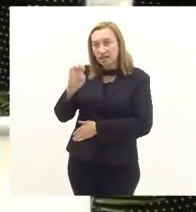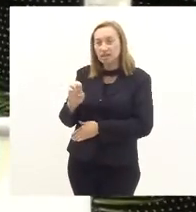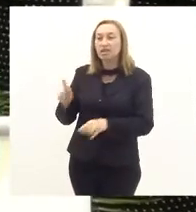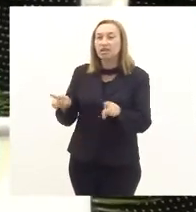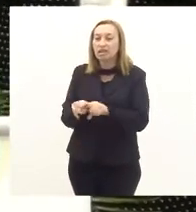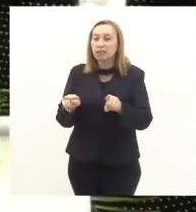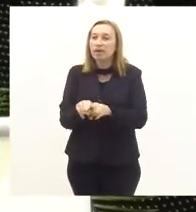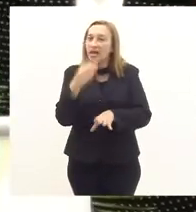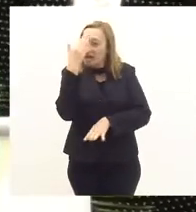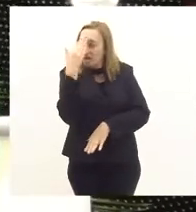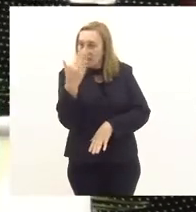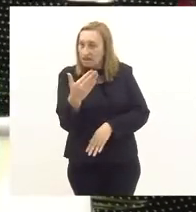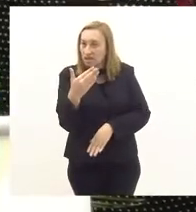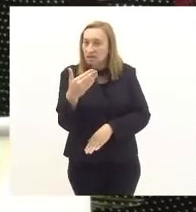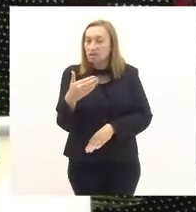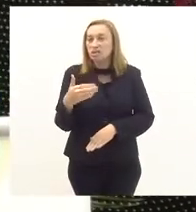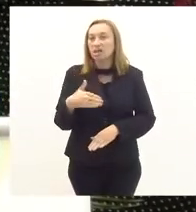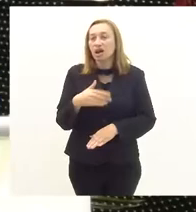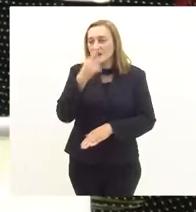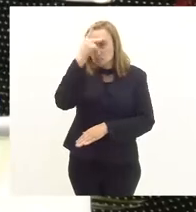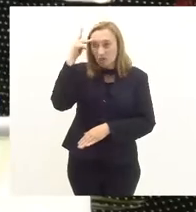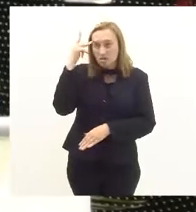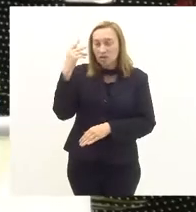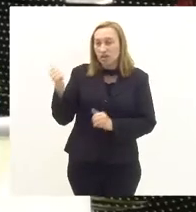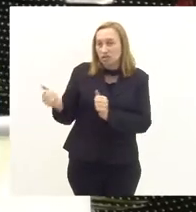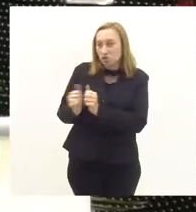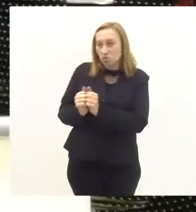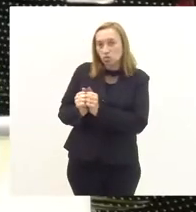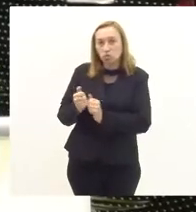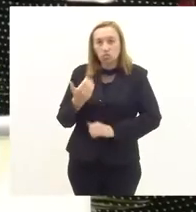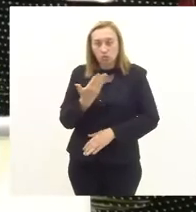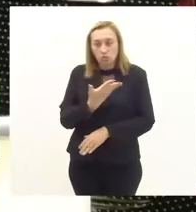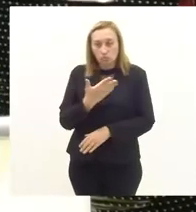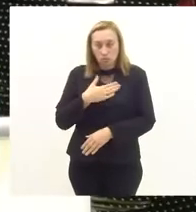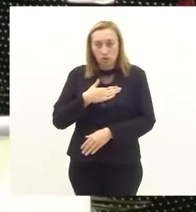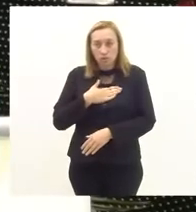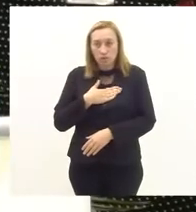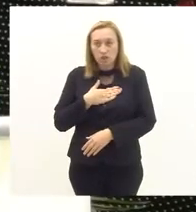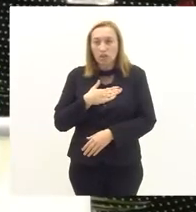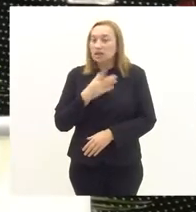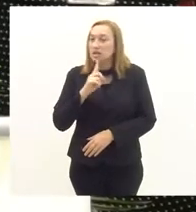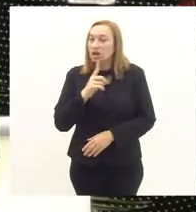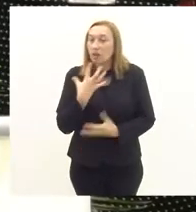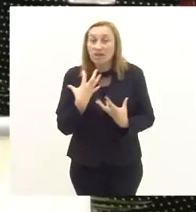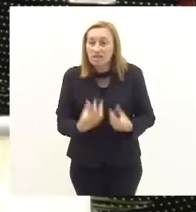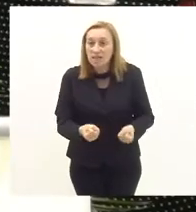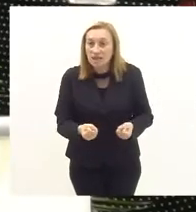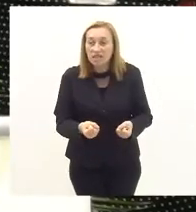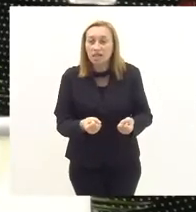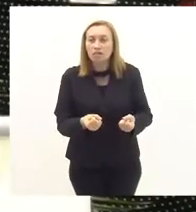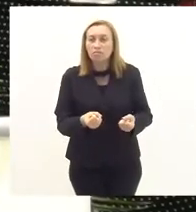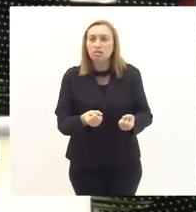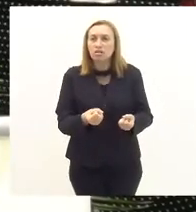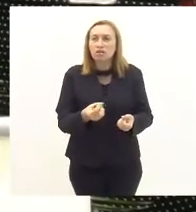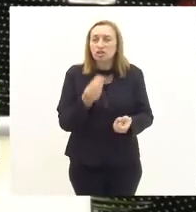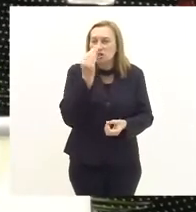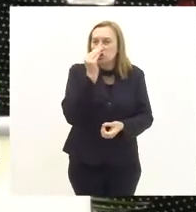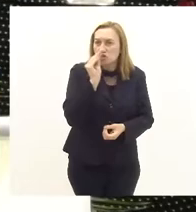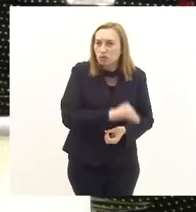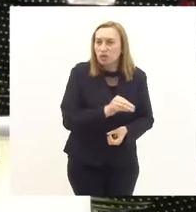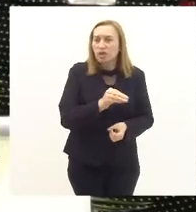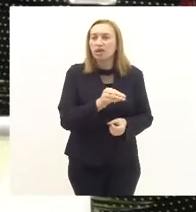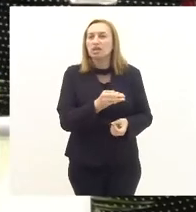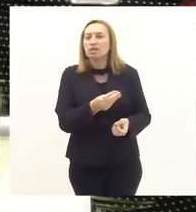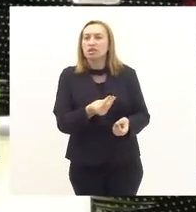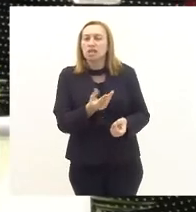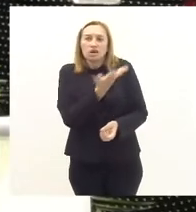esses agradecimentos às pessoas que estiveram lado a lado comigo, né, e que a gente não tolere nenhuma forma de discriminação,